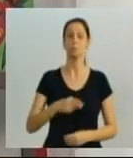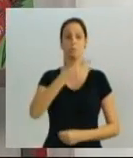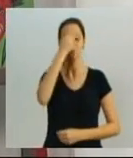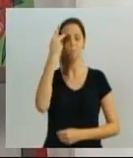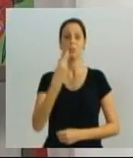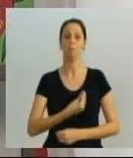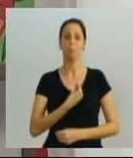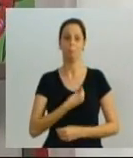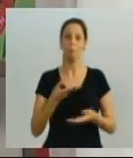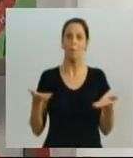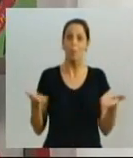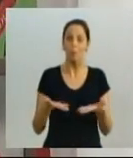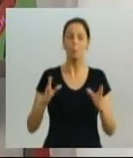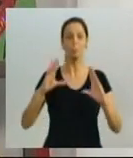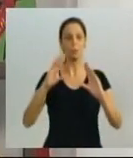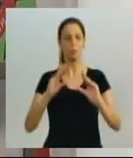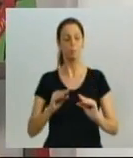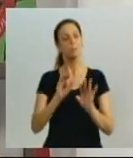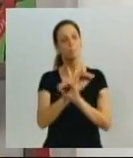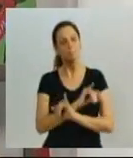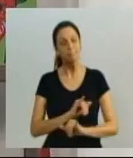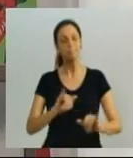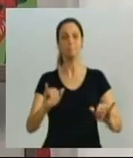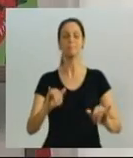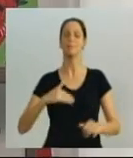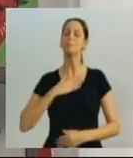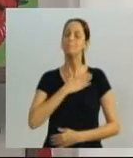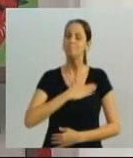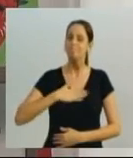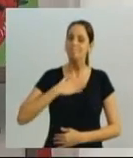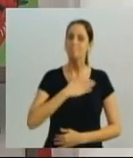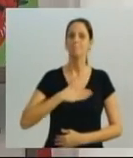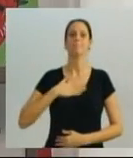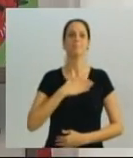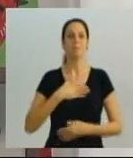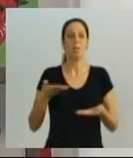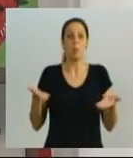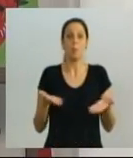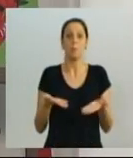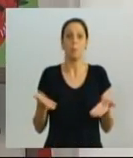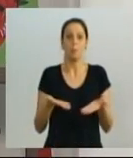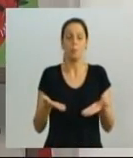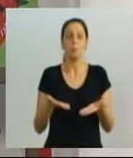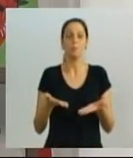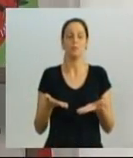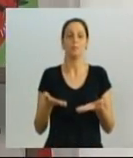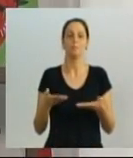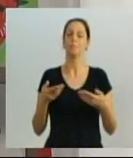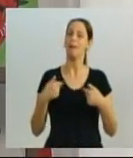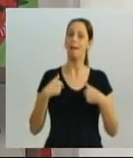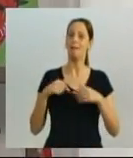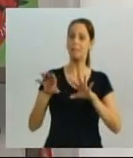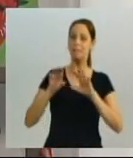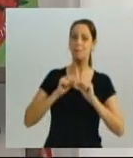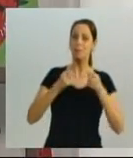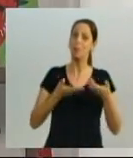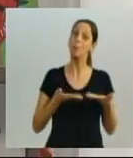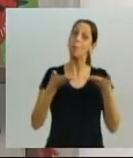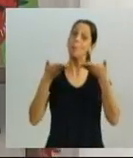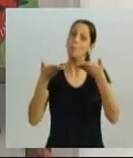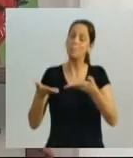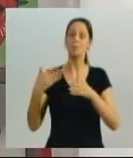noite. Dizer que é um prazer imenso hoje ter recebido o seu convite para a gente